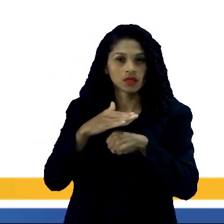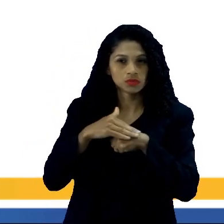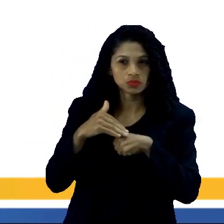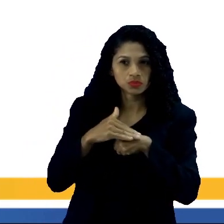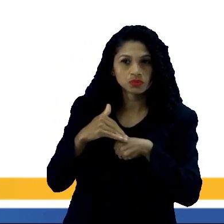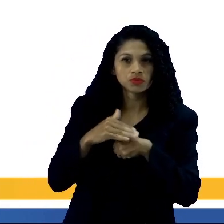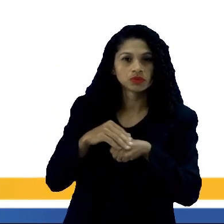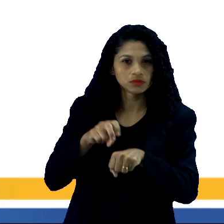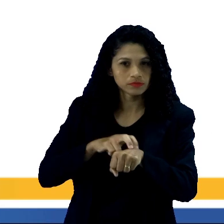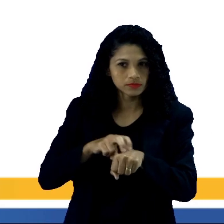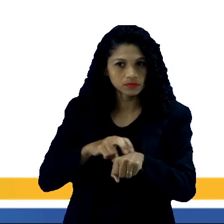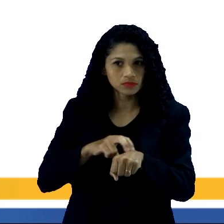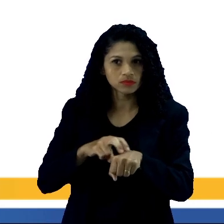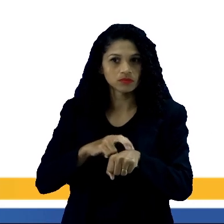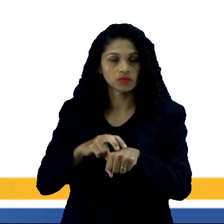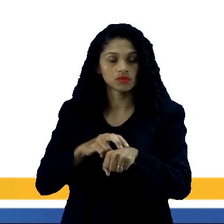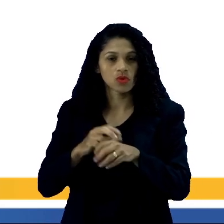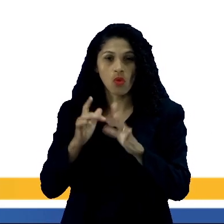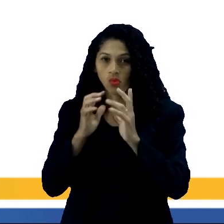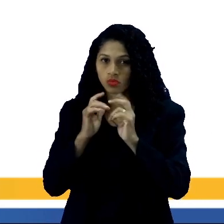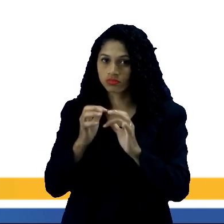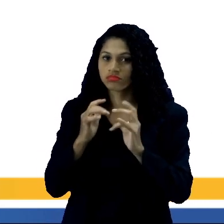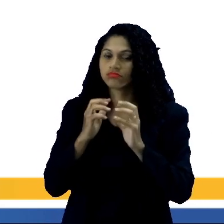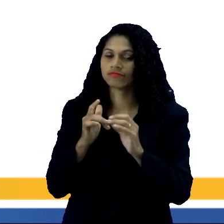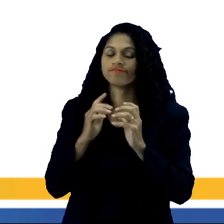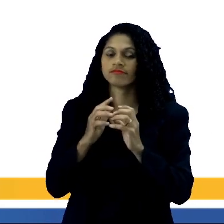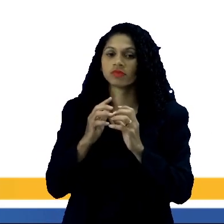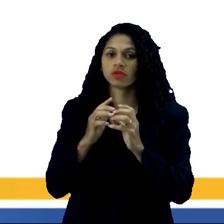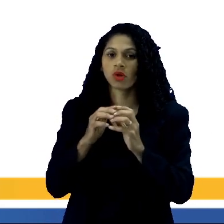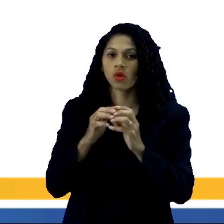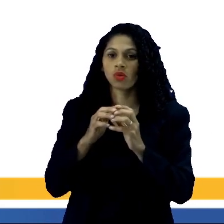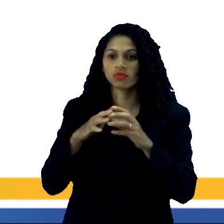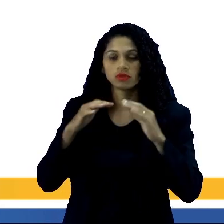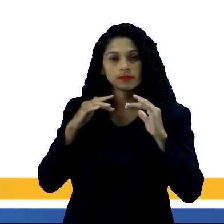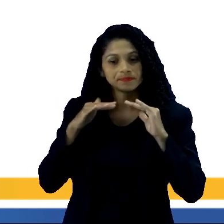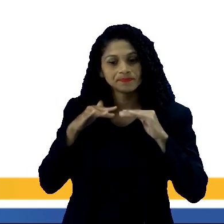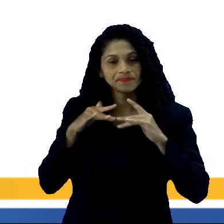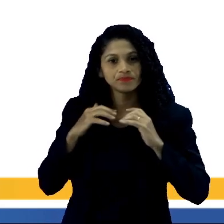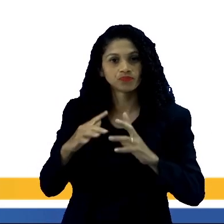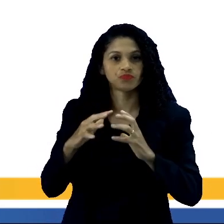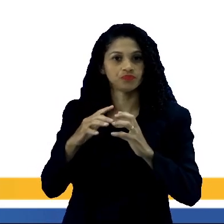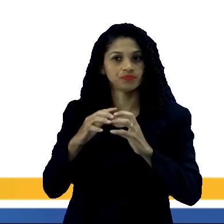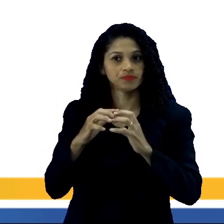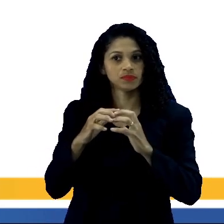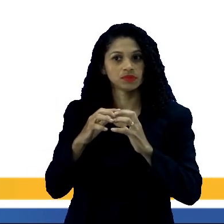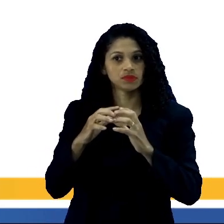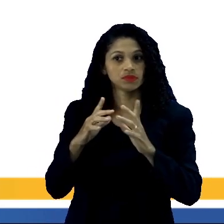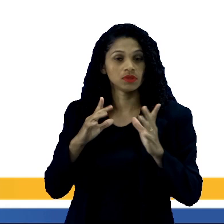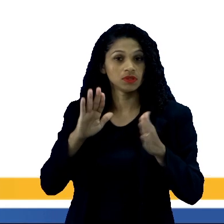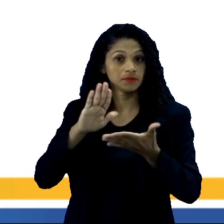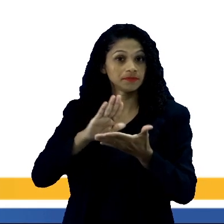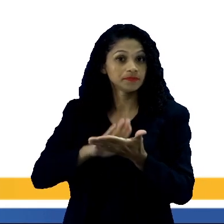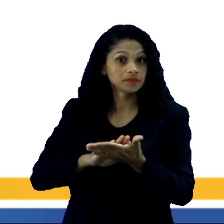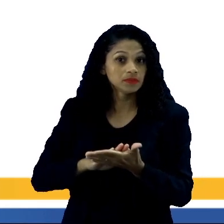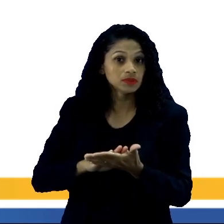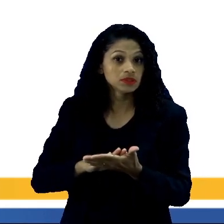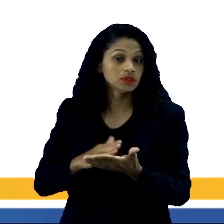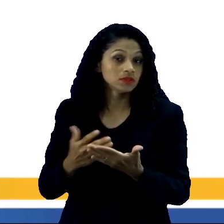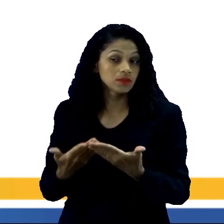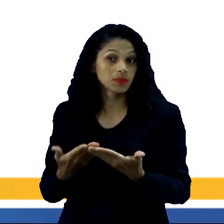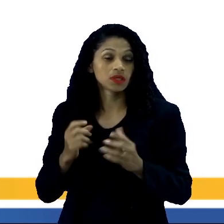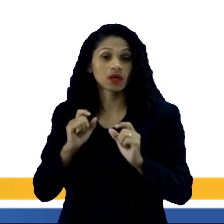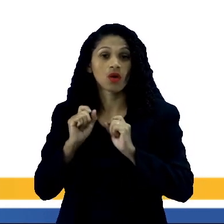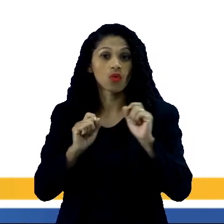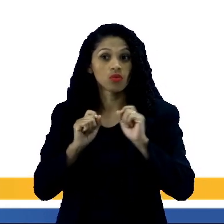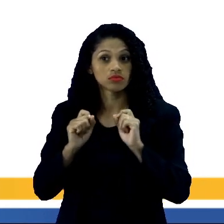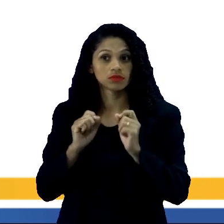esses neurônios, eles são capazes de conduzir impulsos nervosos e, consequentemente, de interpretá-los. E como vocês